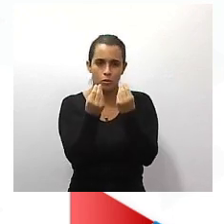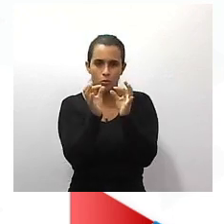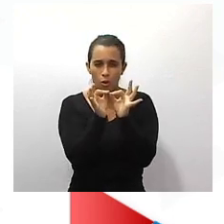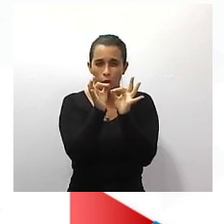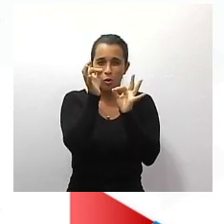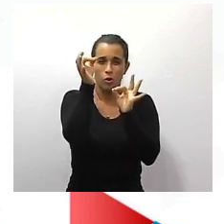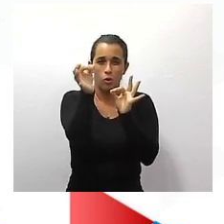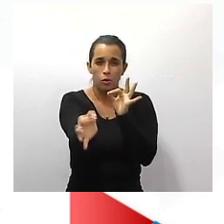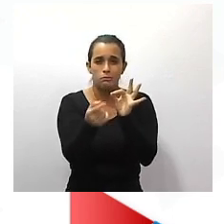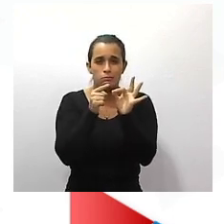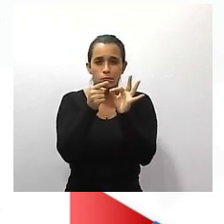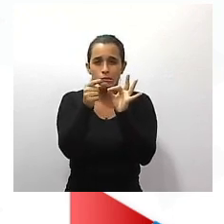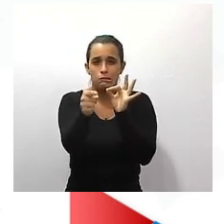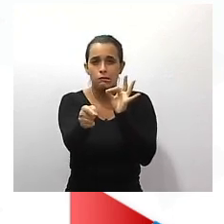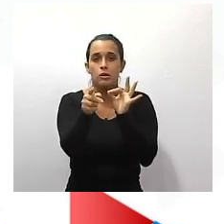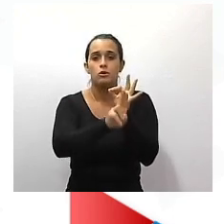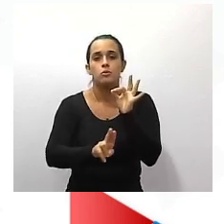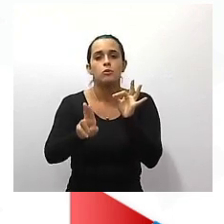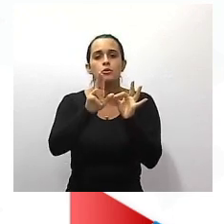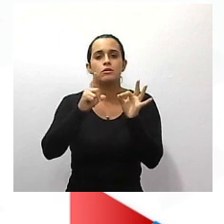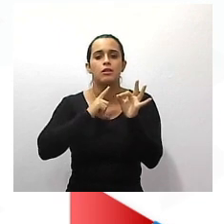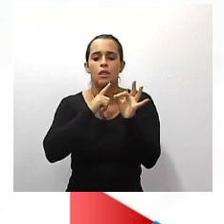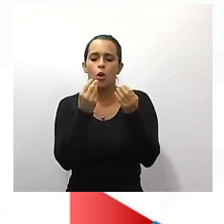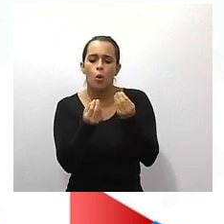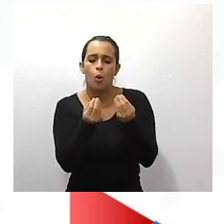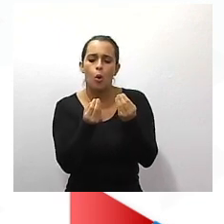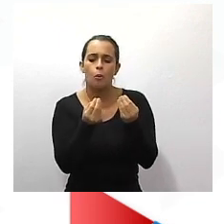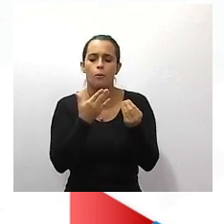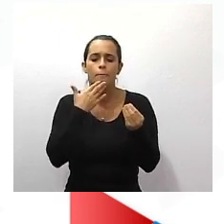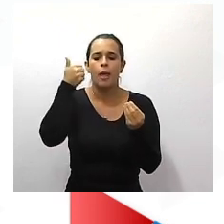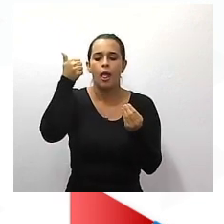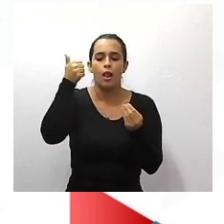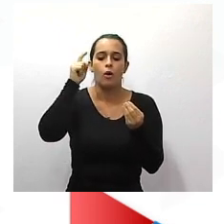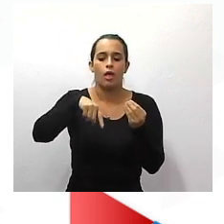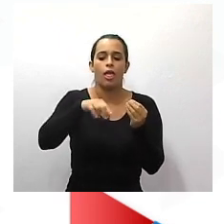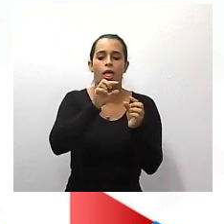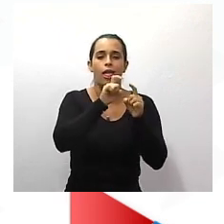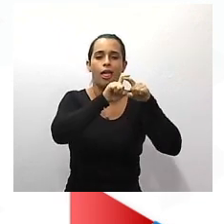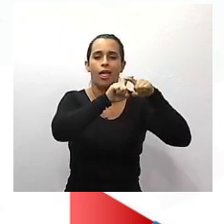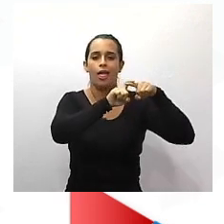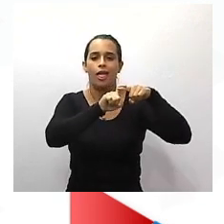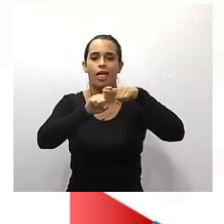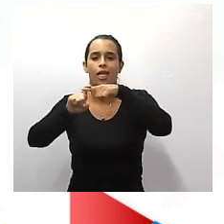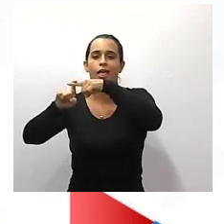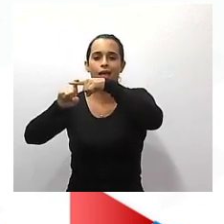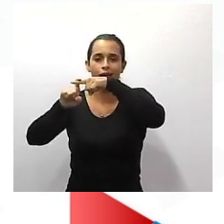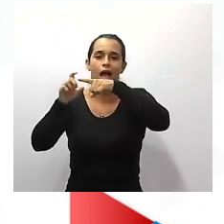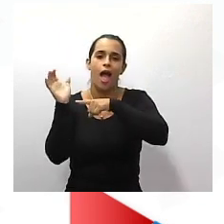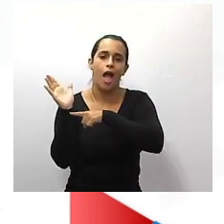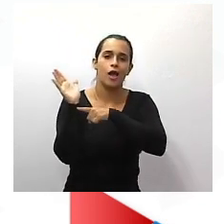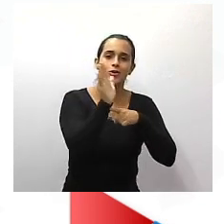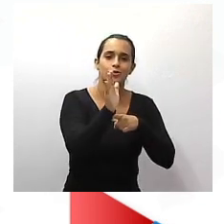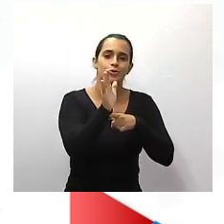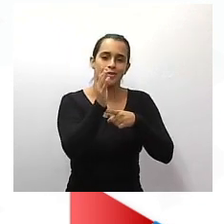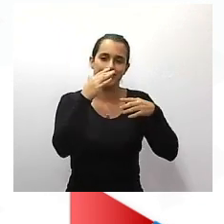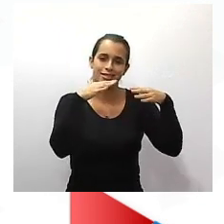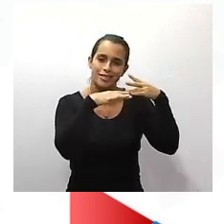campo da matemática para a gente estudar geometrias, grandezas geométricas, para estudar um monte de coisas desse campo.